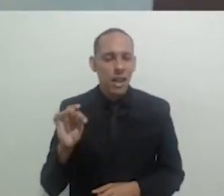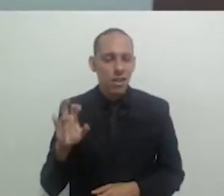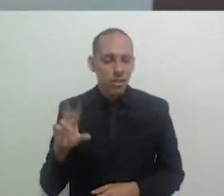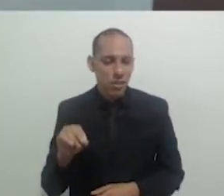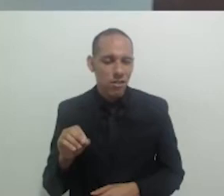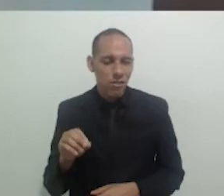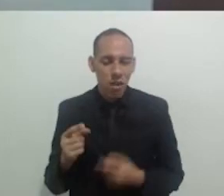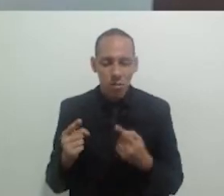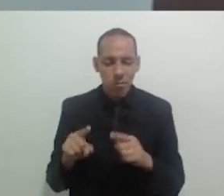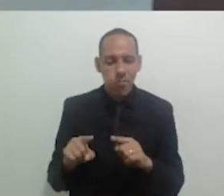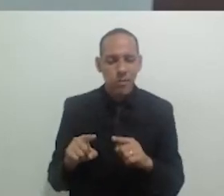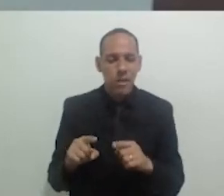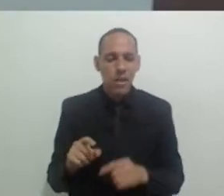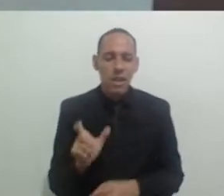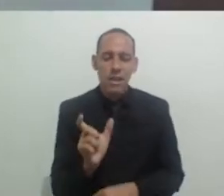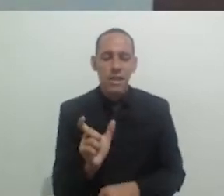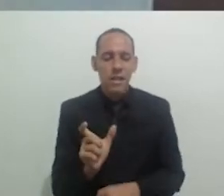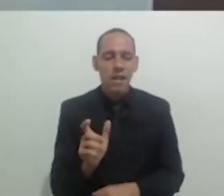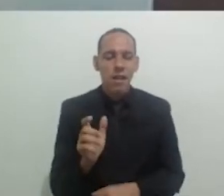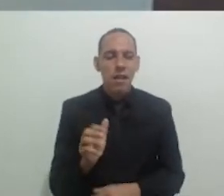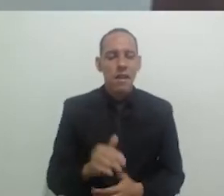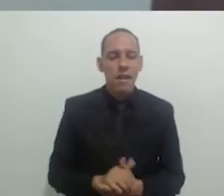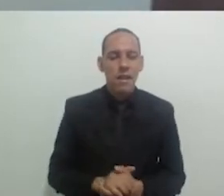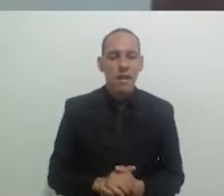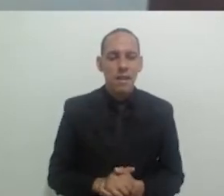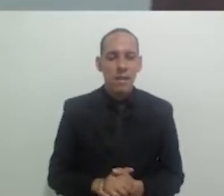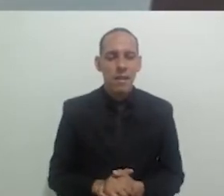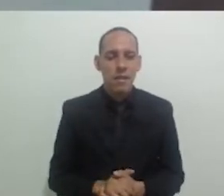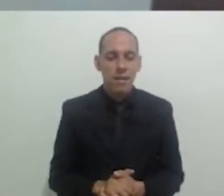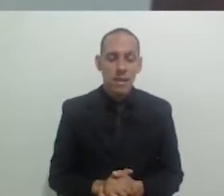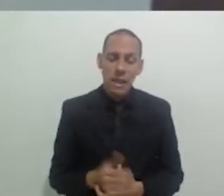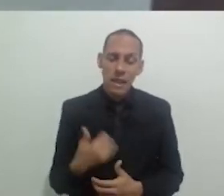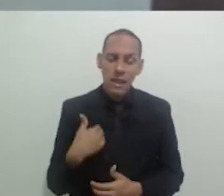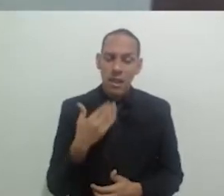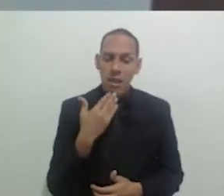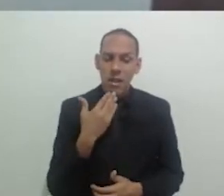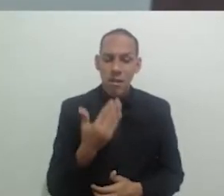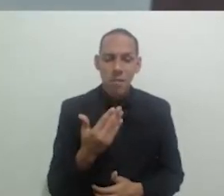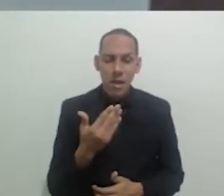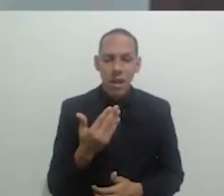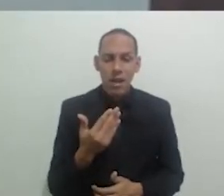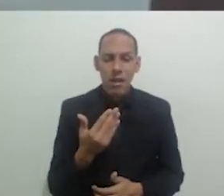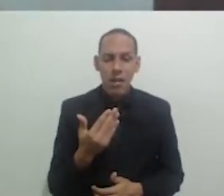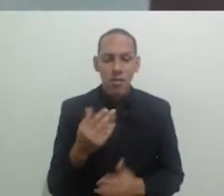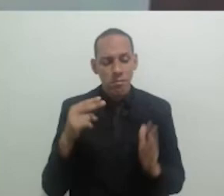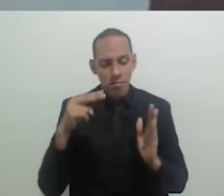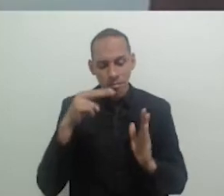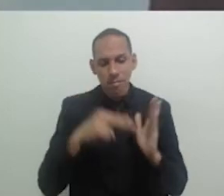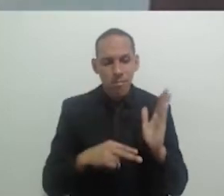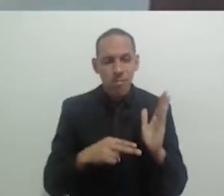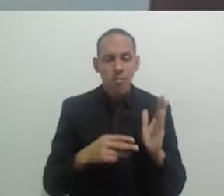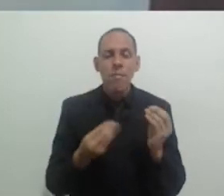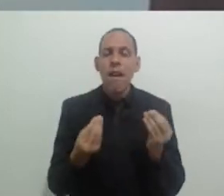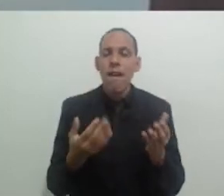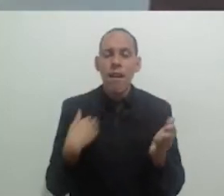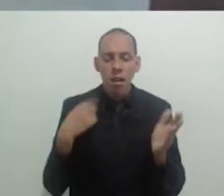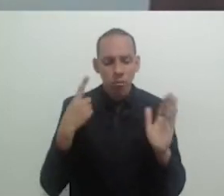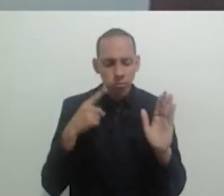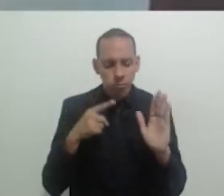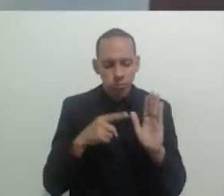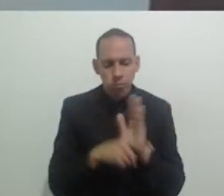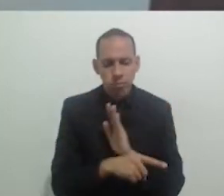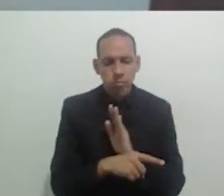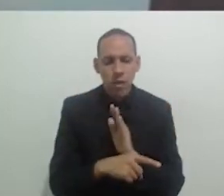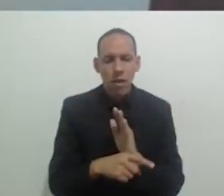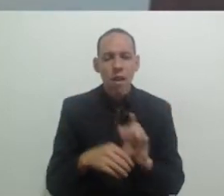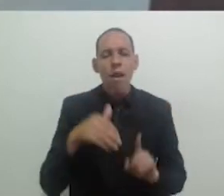ao tema. Mas, enfim, eu vou pedir vista, senhor presidente, até mesmo para aprofundar um pouco mais o voto do desembargador